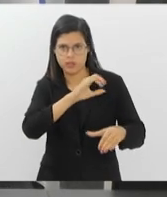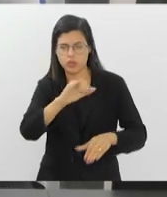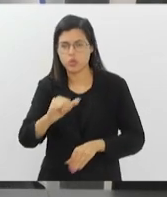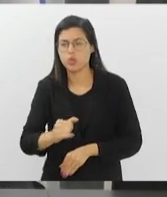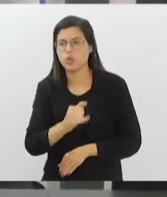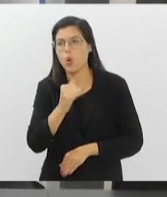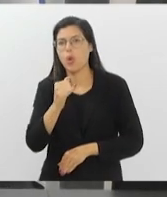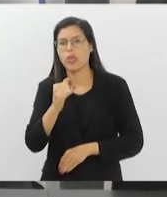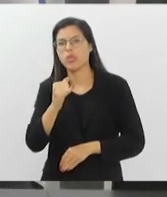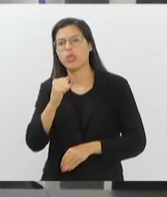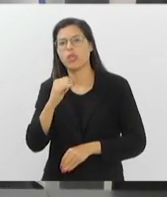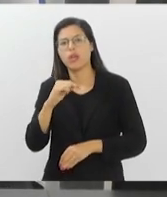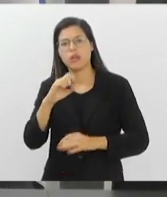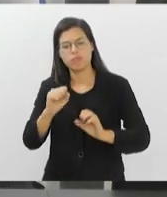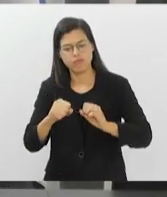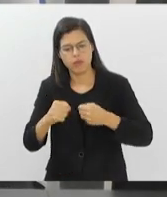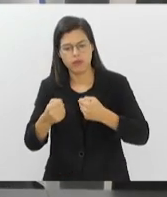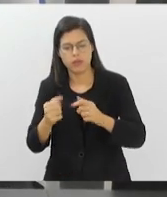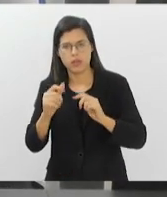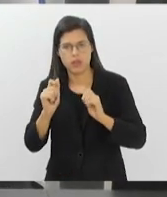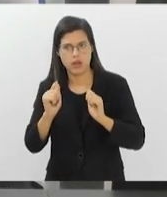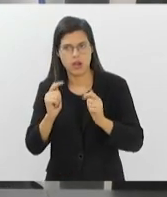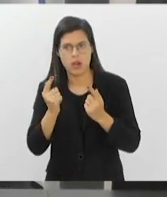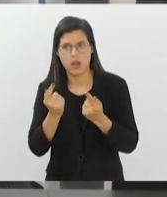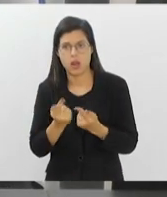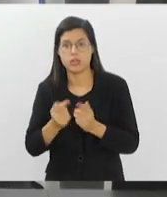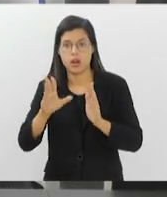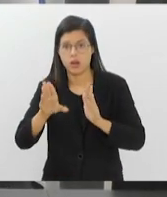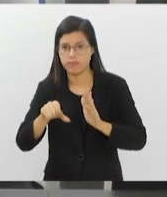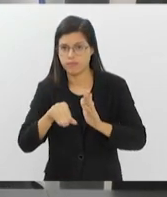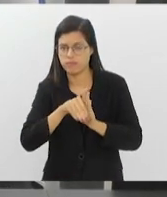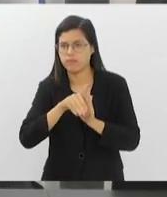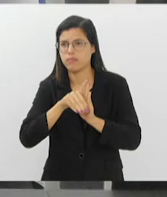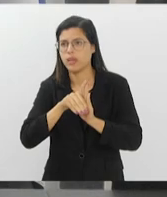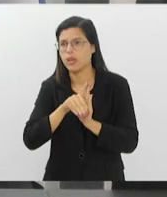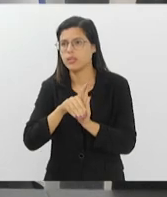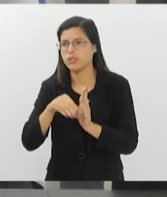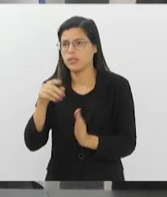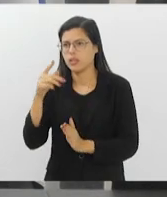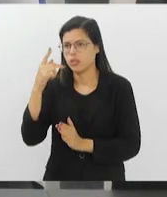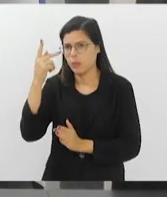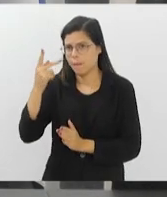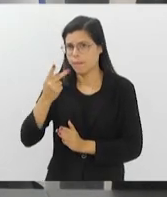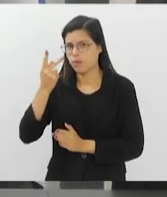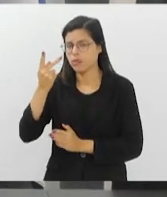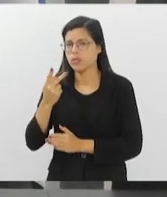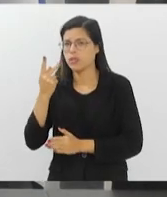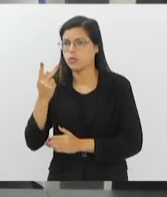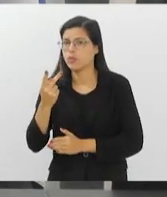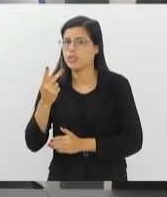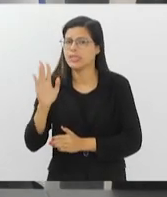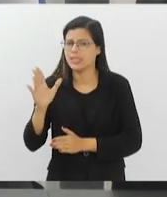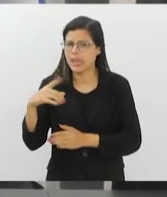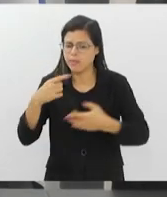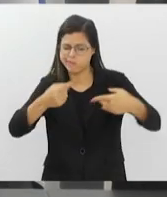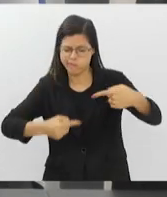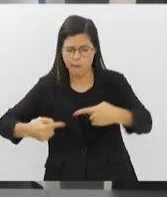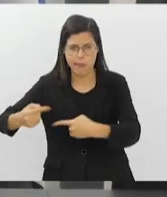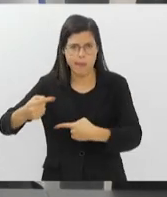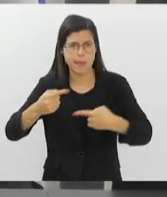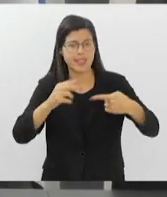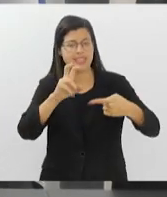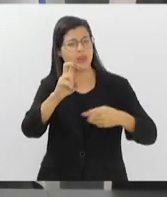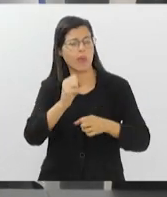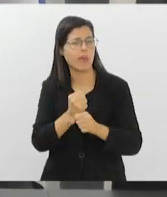o parlamento. As emendas parlamentares, como o deputado Luiz Paulo disse, foi um processo de discussão de 5 anos. Tiveram